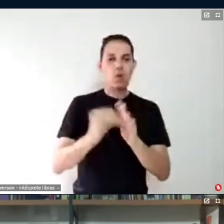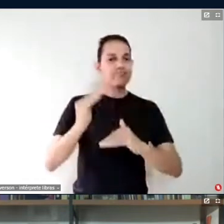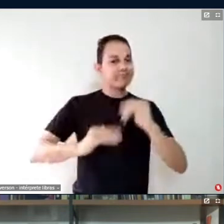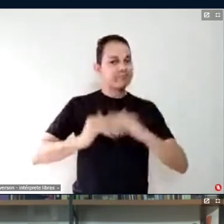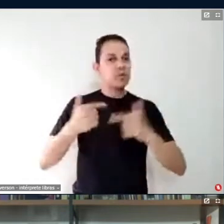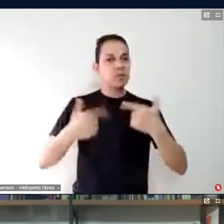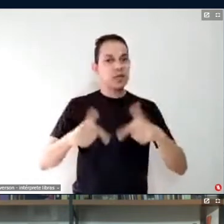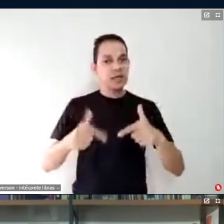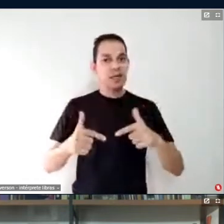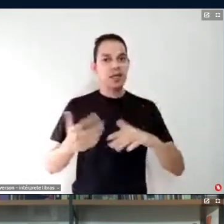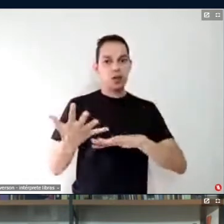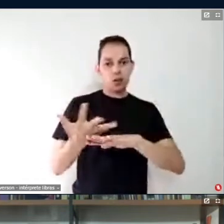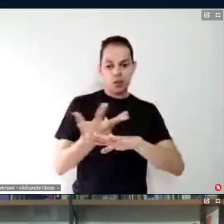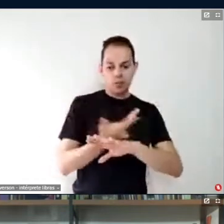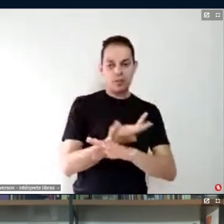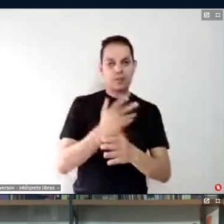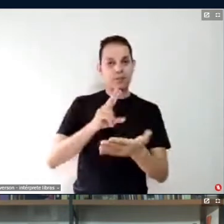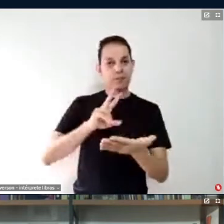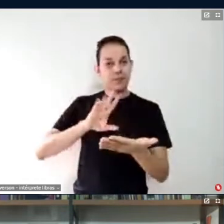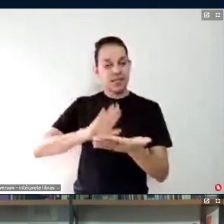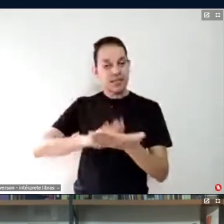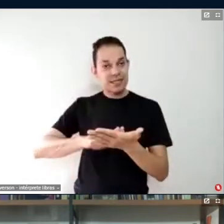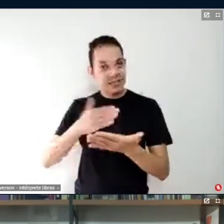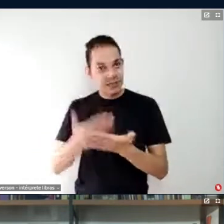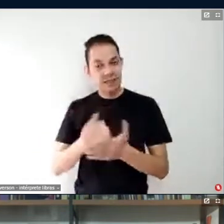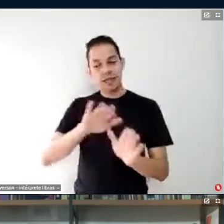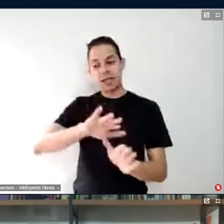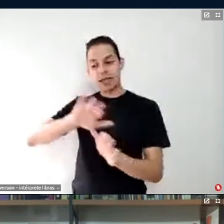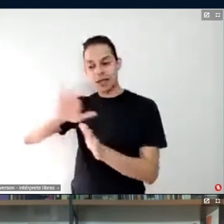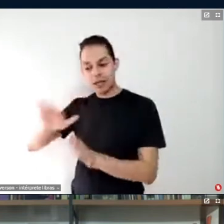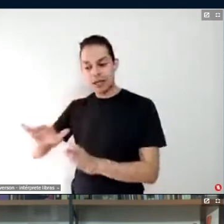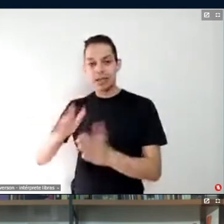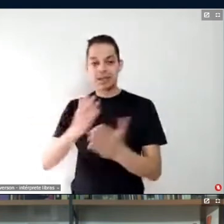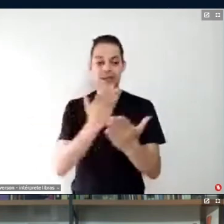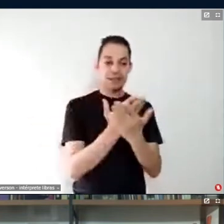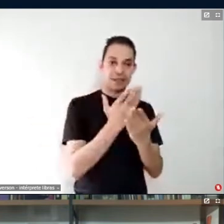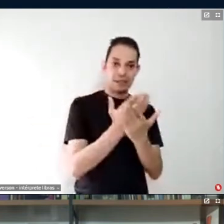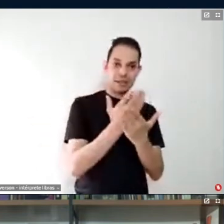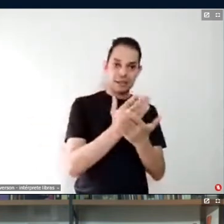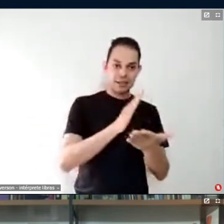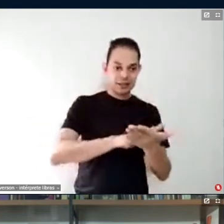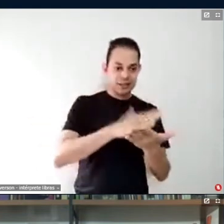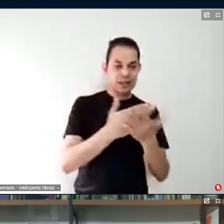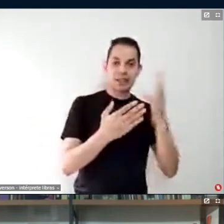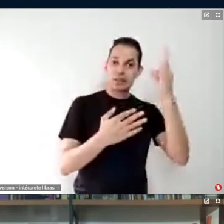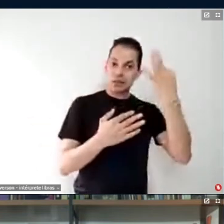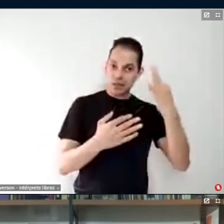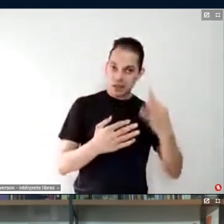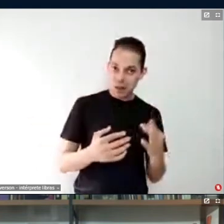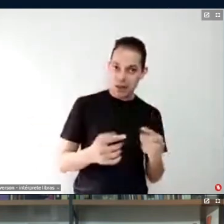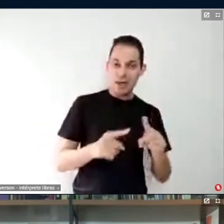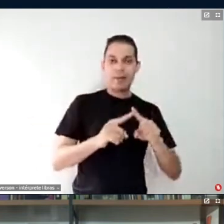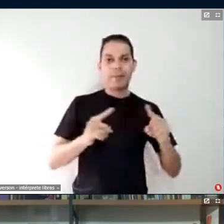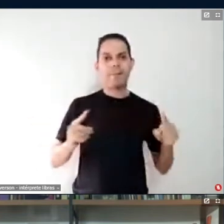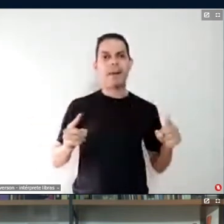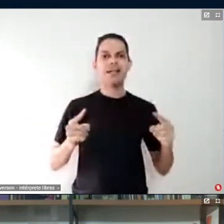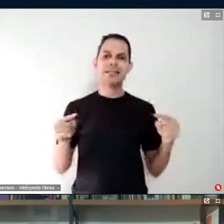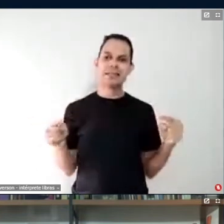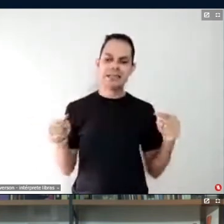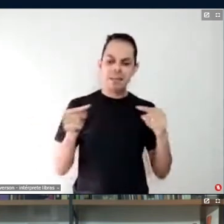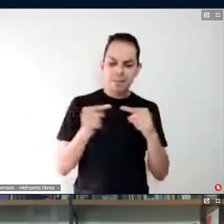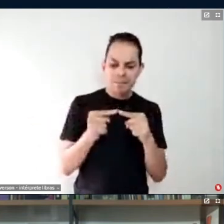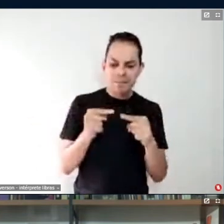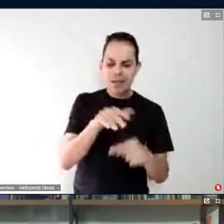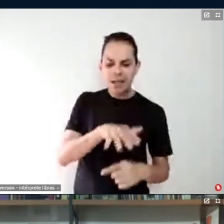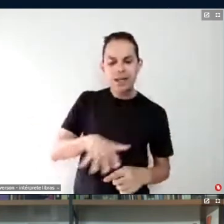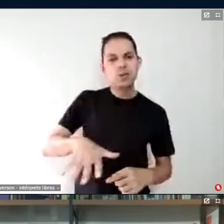Competência interpretativa é uma coisa, os estudos da interpretação, parte teórica você traz, mas como isso é aplicado no ambiente